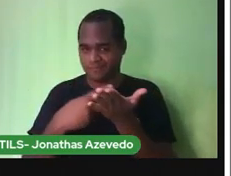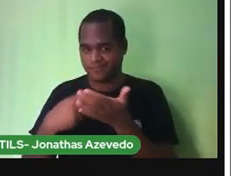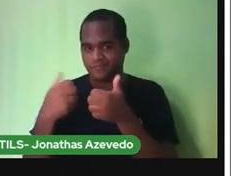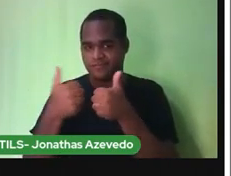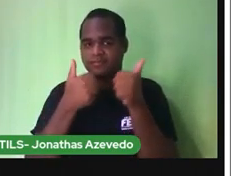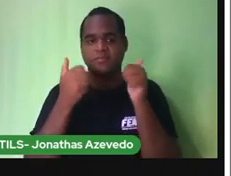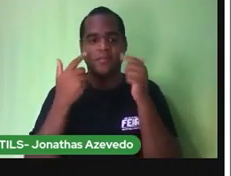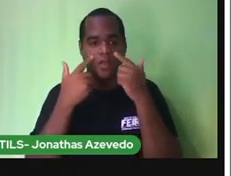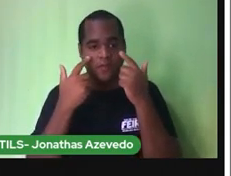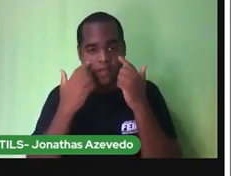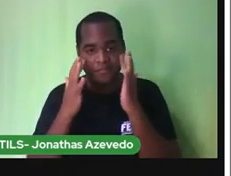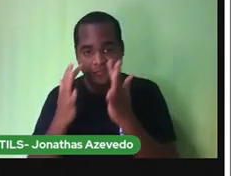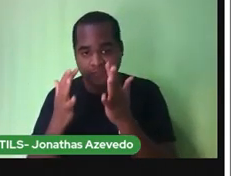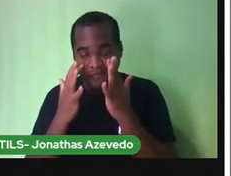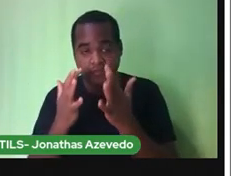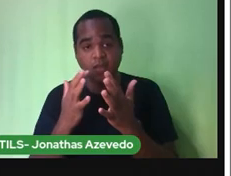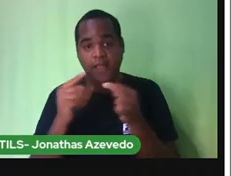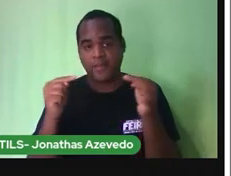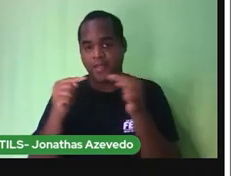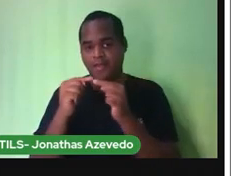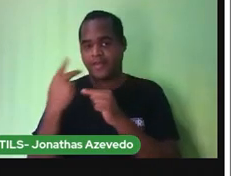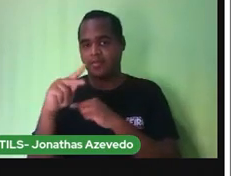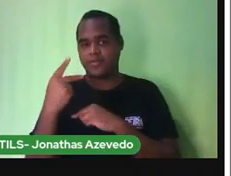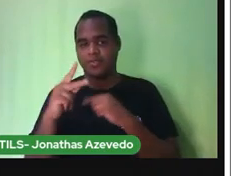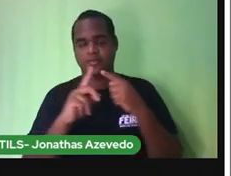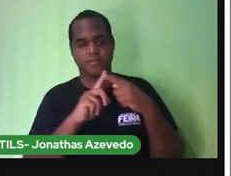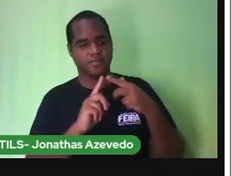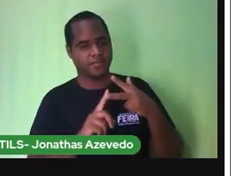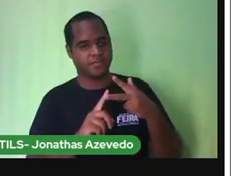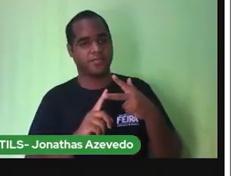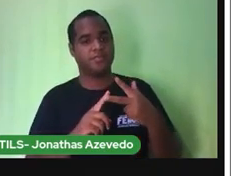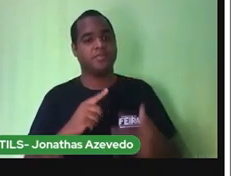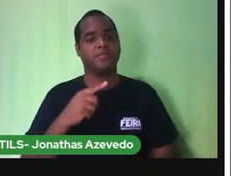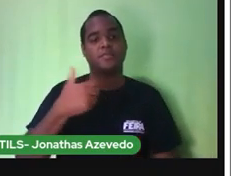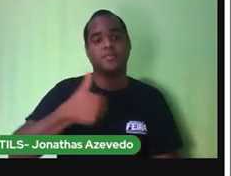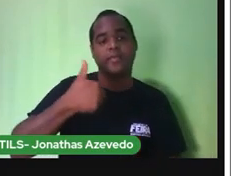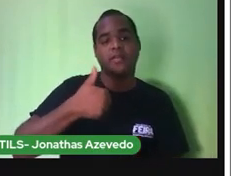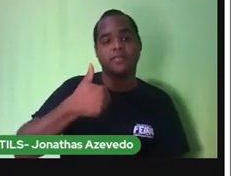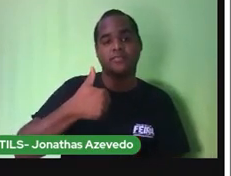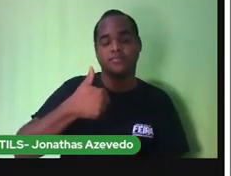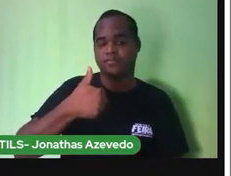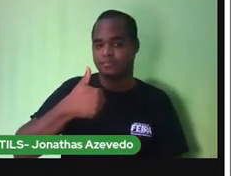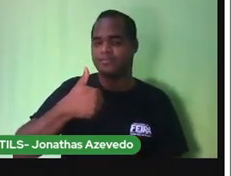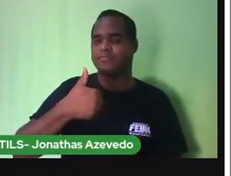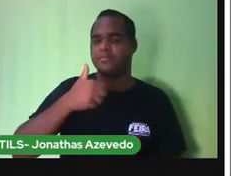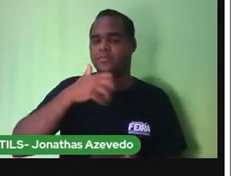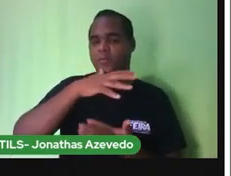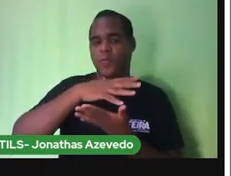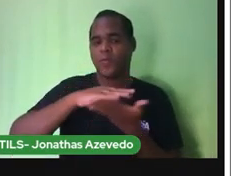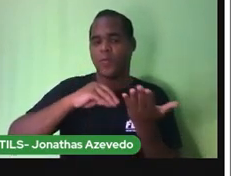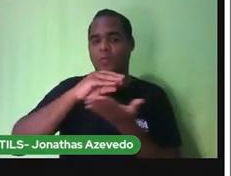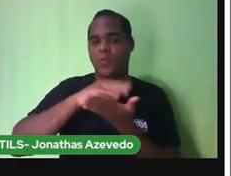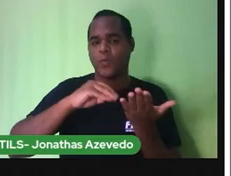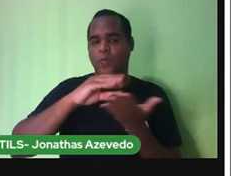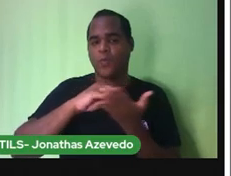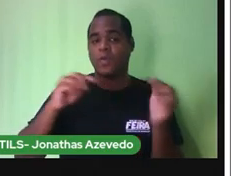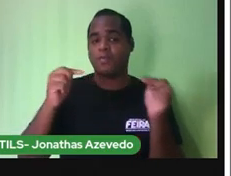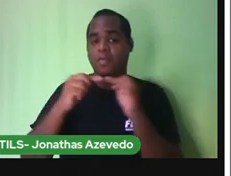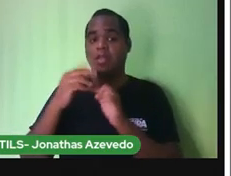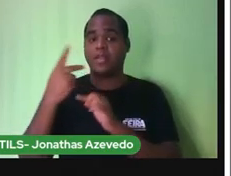Tem uma tabela com duas colunas na primeira coluna você vai copiar palavrinhas e a letra